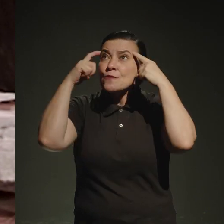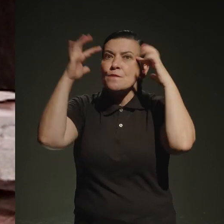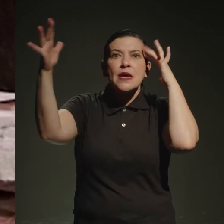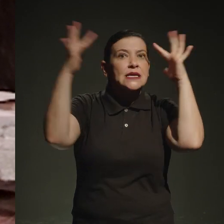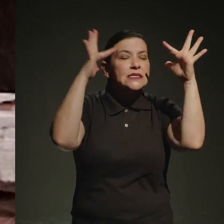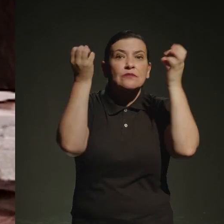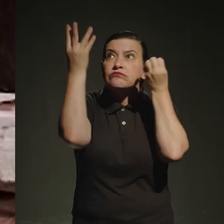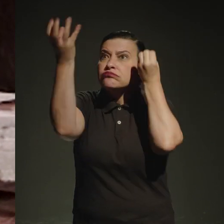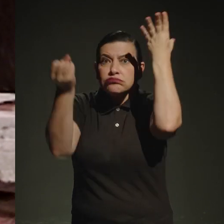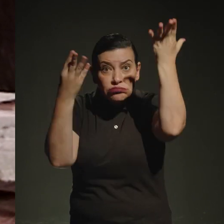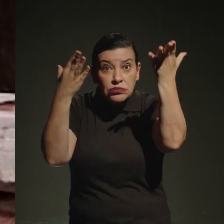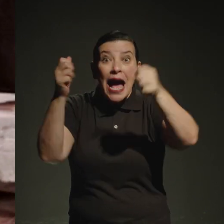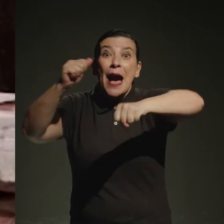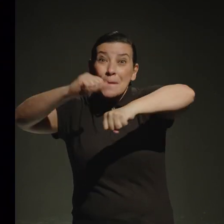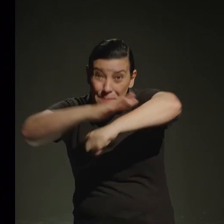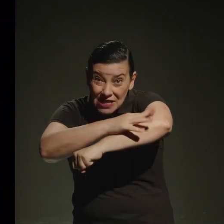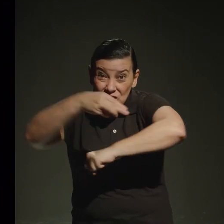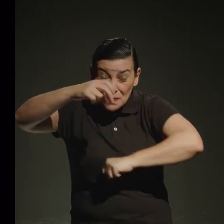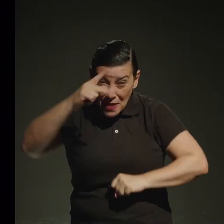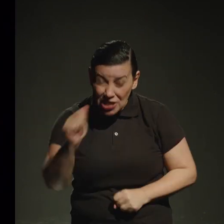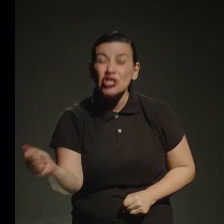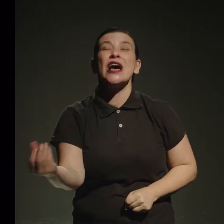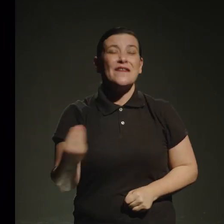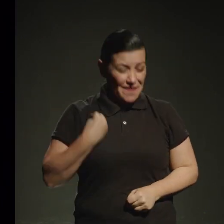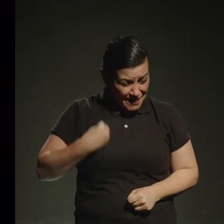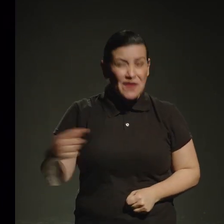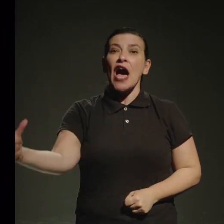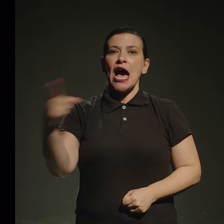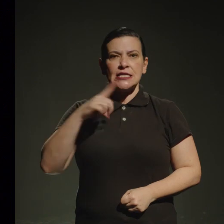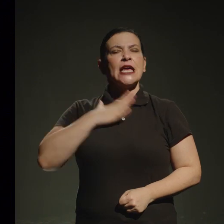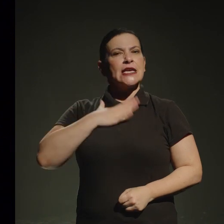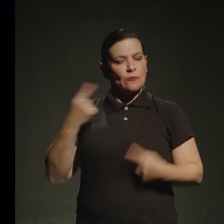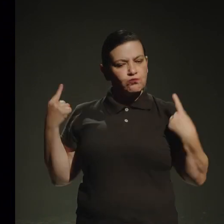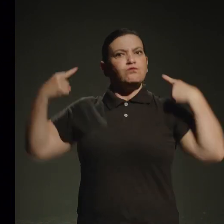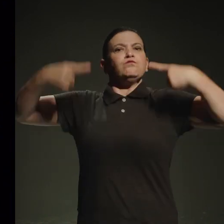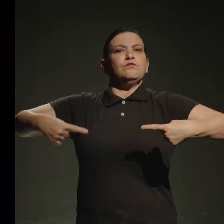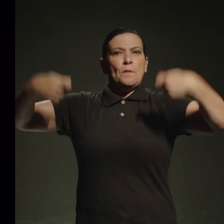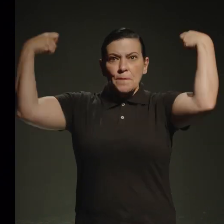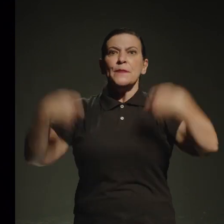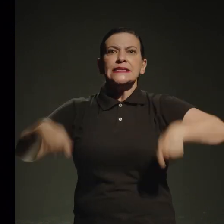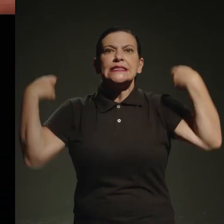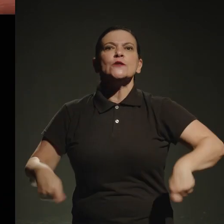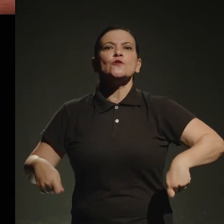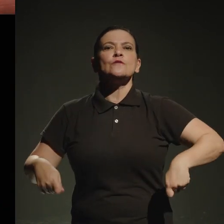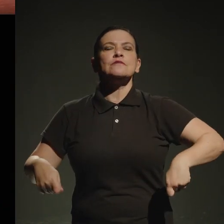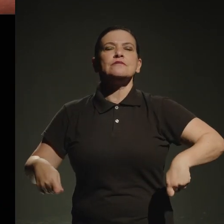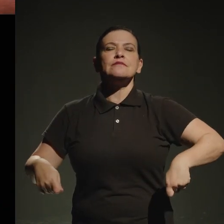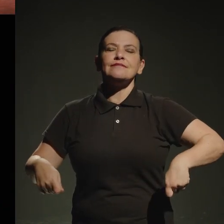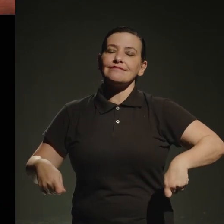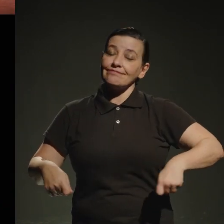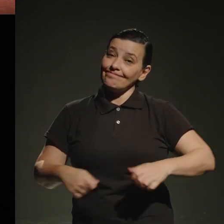Vírus. Ou alucinação. A mancha existe e eu preciso enfrentá-la.